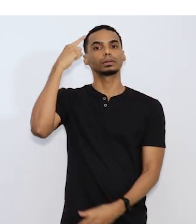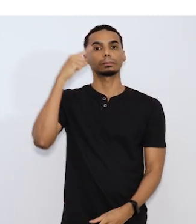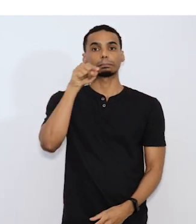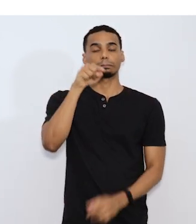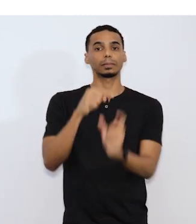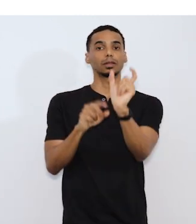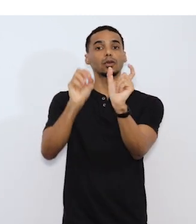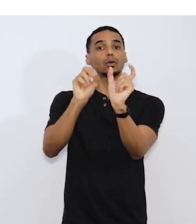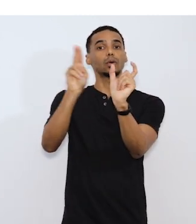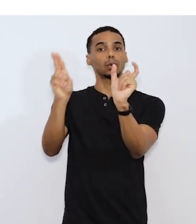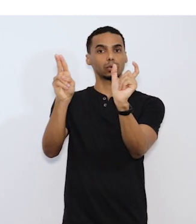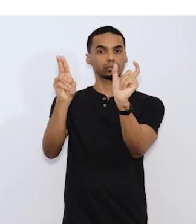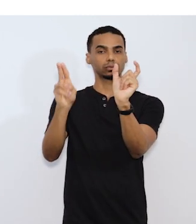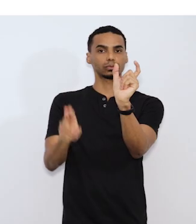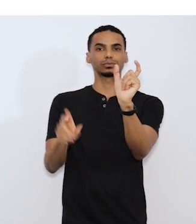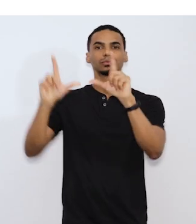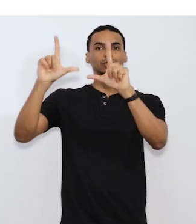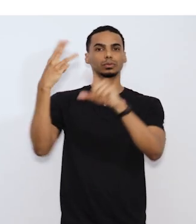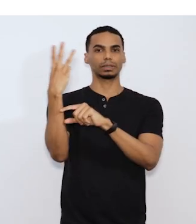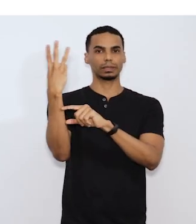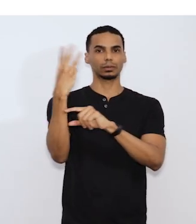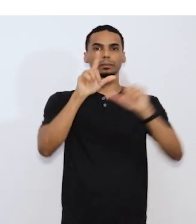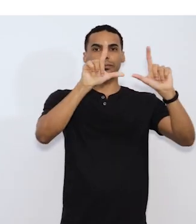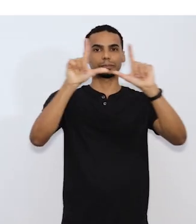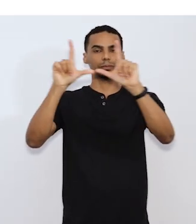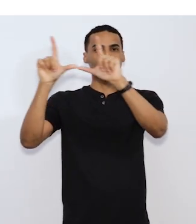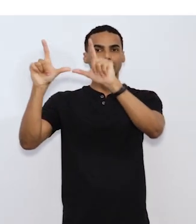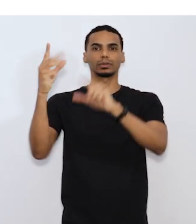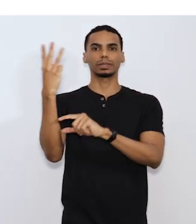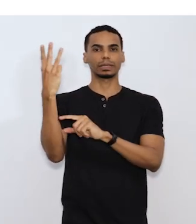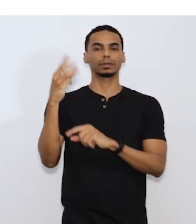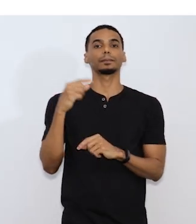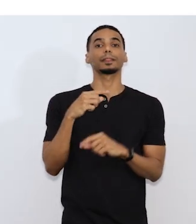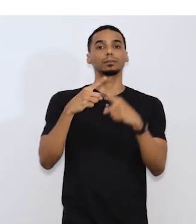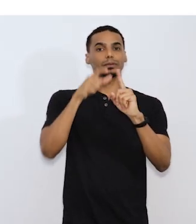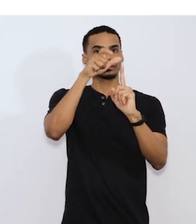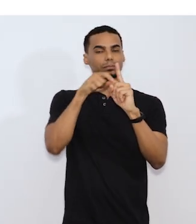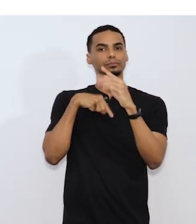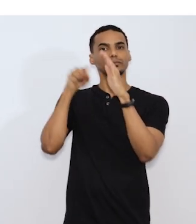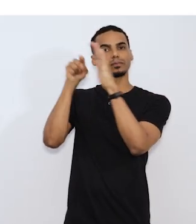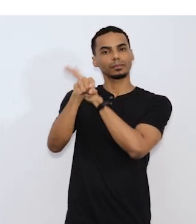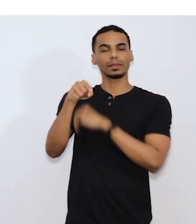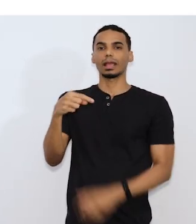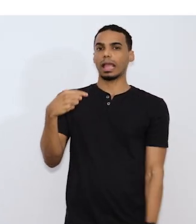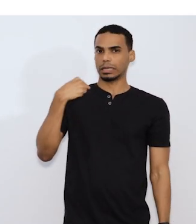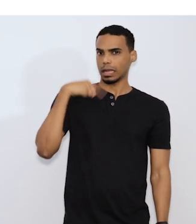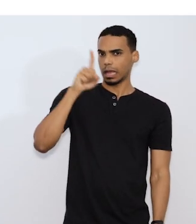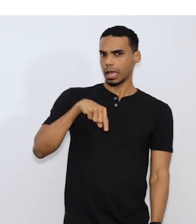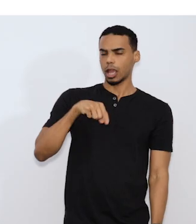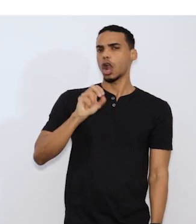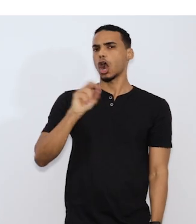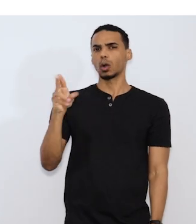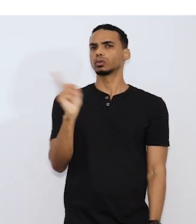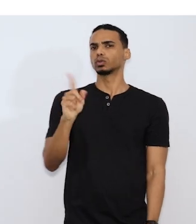ou transmite no terceiro quadrinho? Então, aqui no terceiro quadrinho, ela pergunta: somos ou não